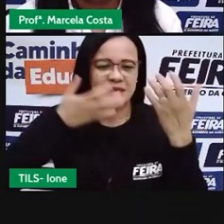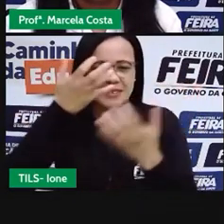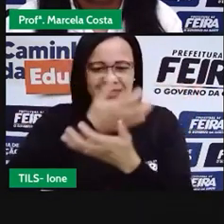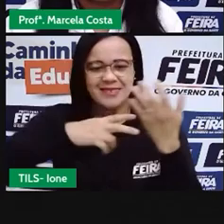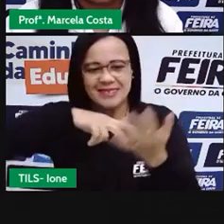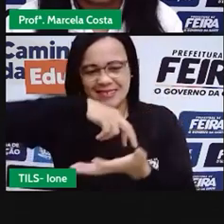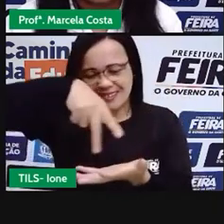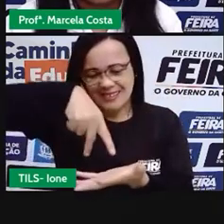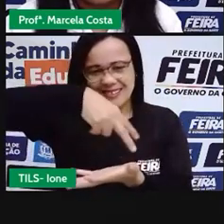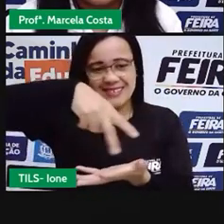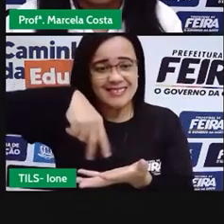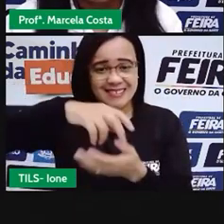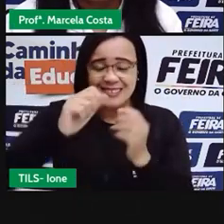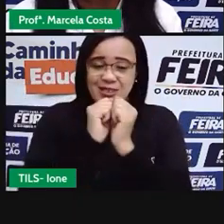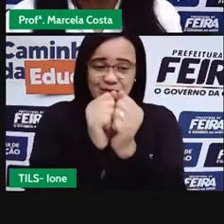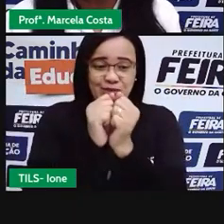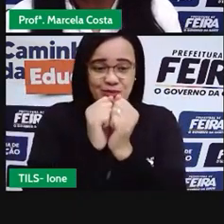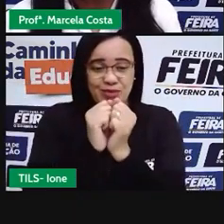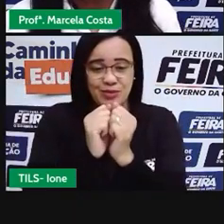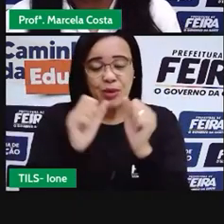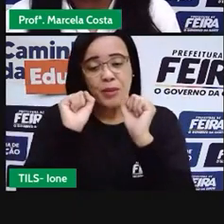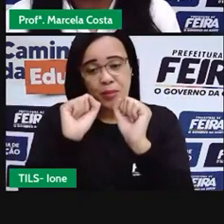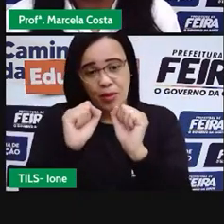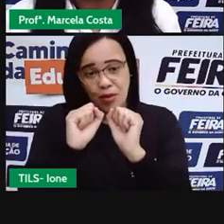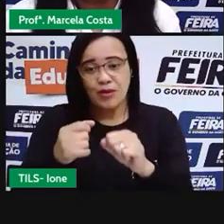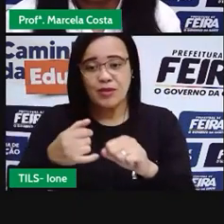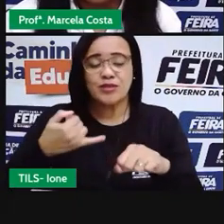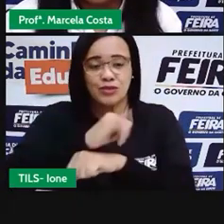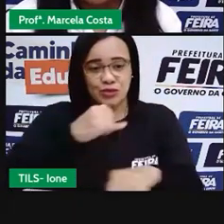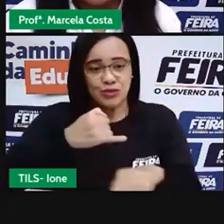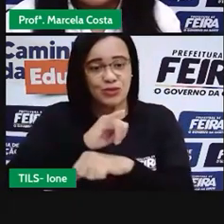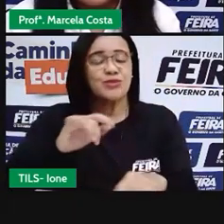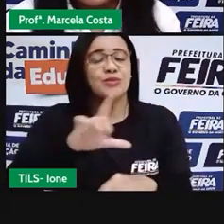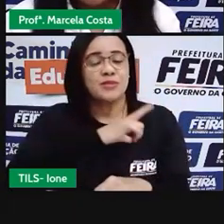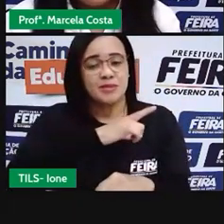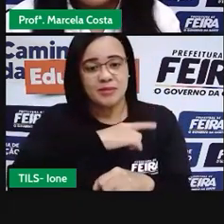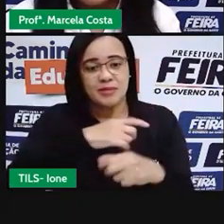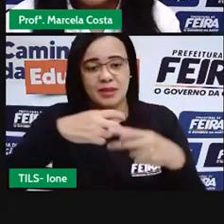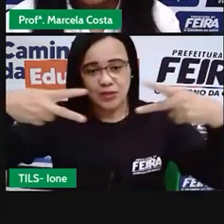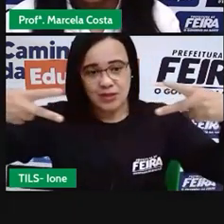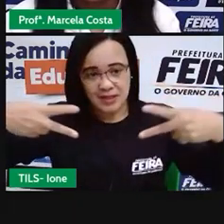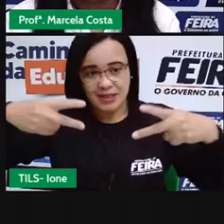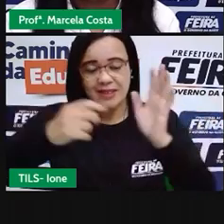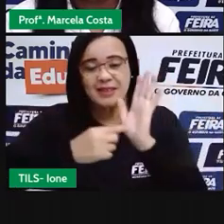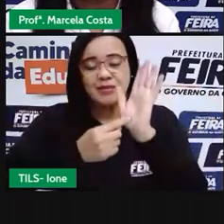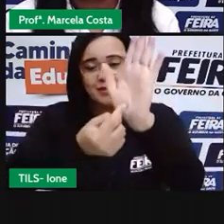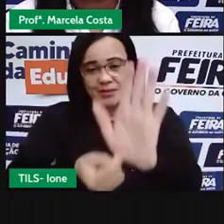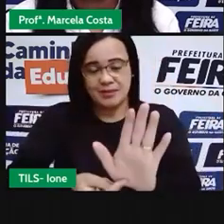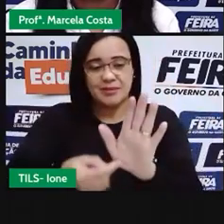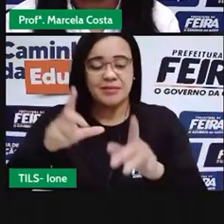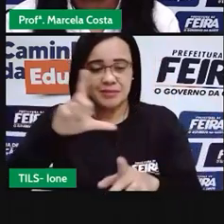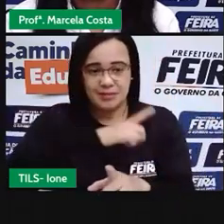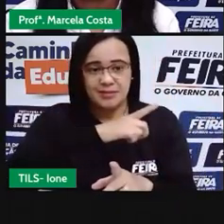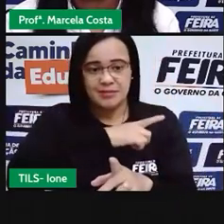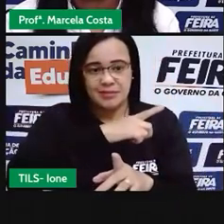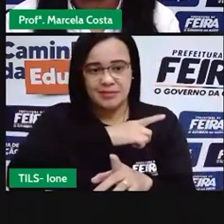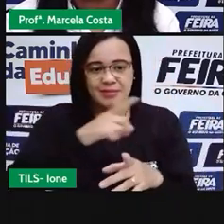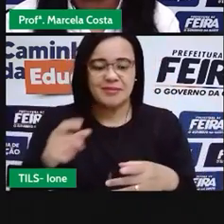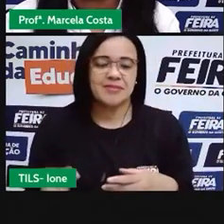dá nome aqui para essa música: "Meu Chapéu Tem Três Pontas". Assista o vídeo que tem essa música. Convide seus familiares